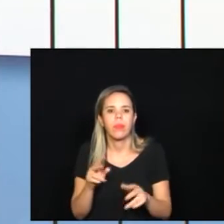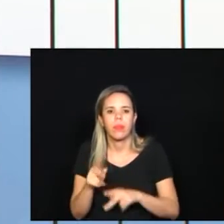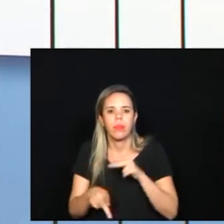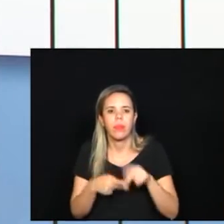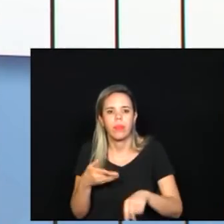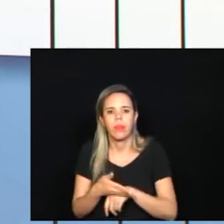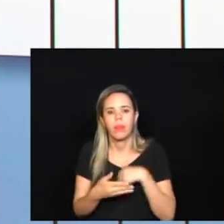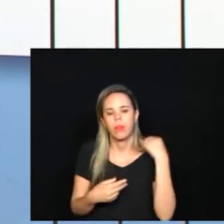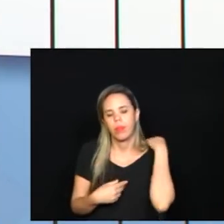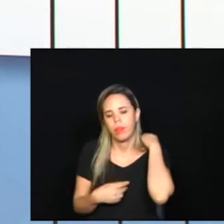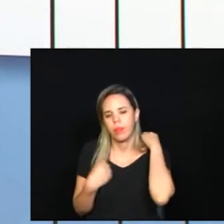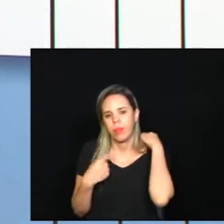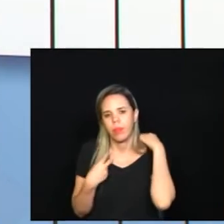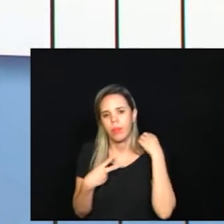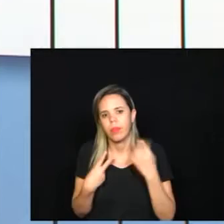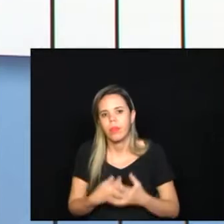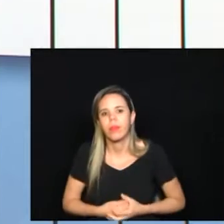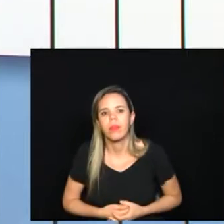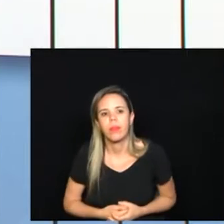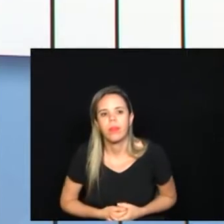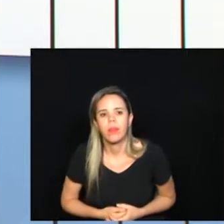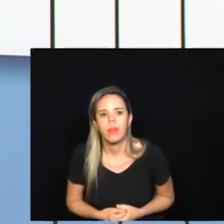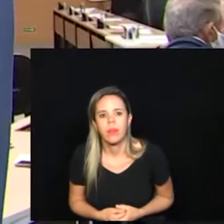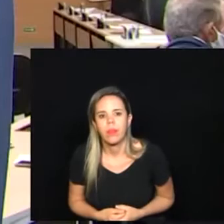comunidade nesta frente parlamentar.